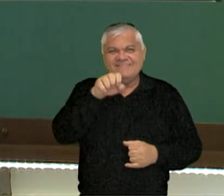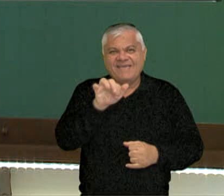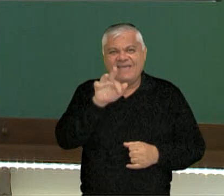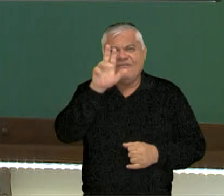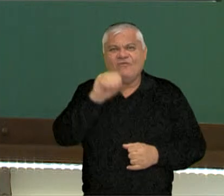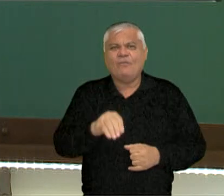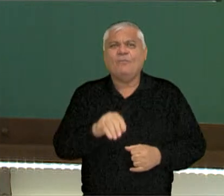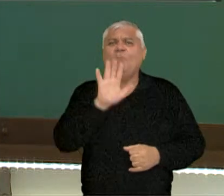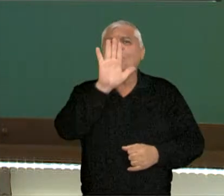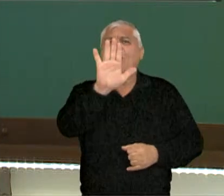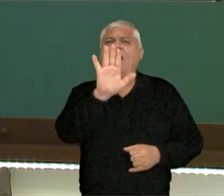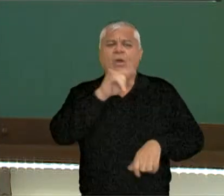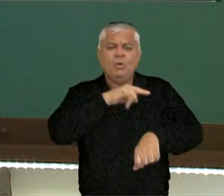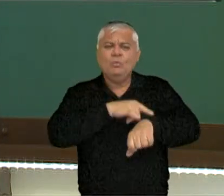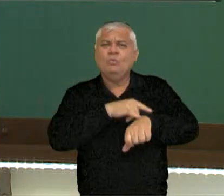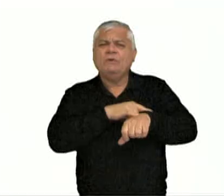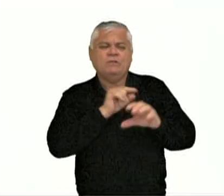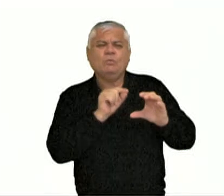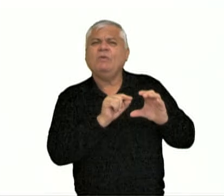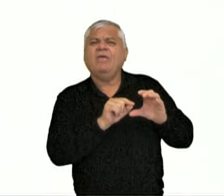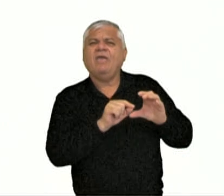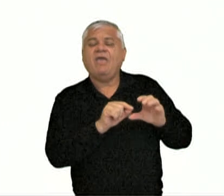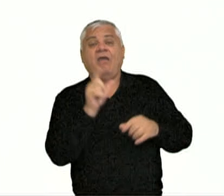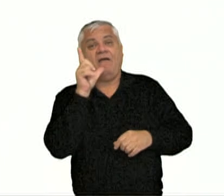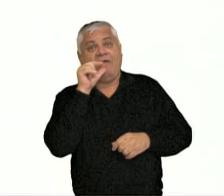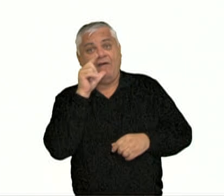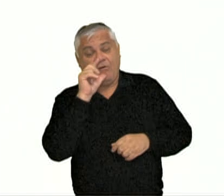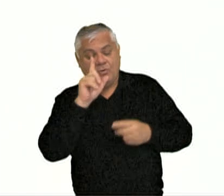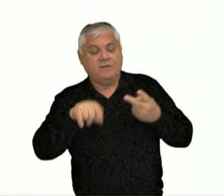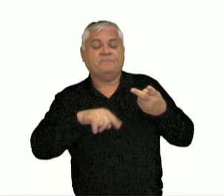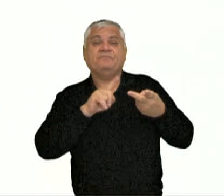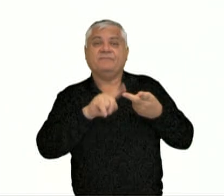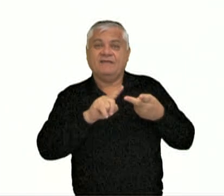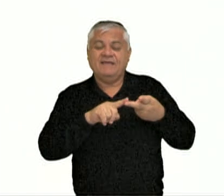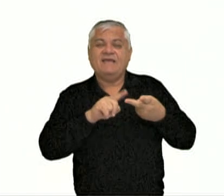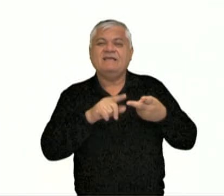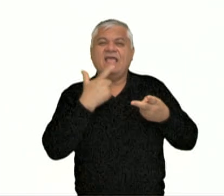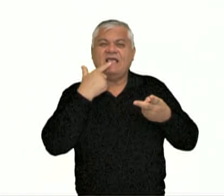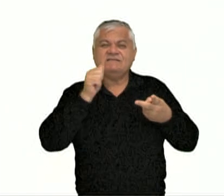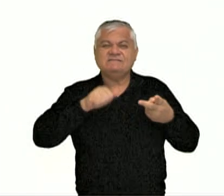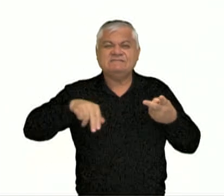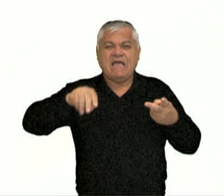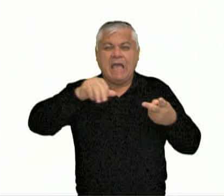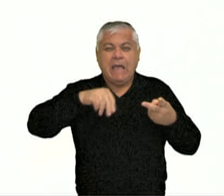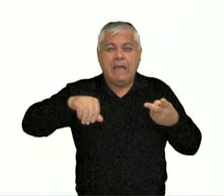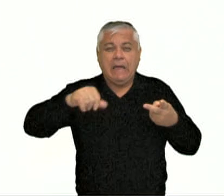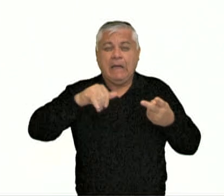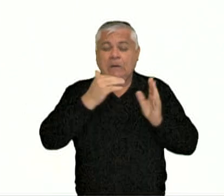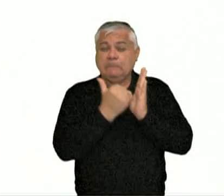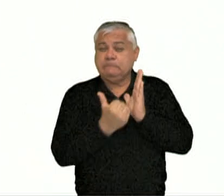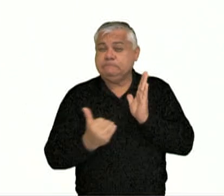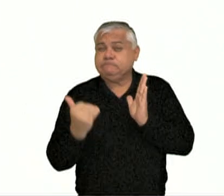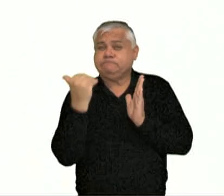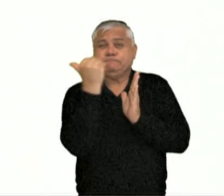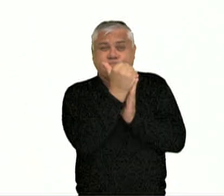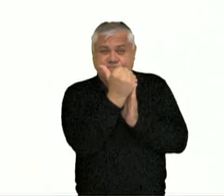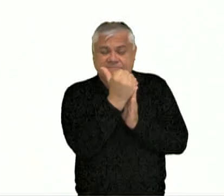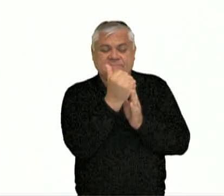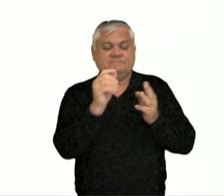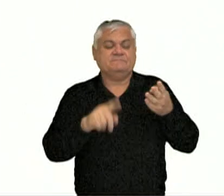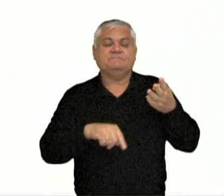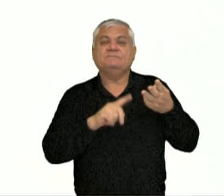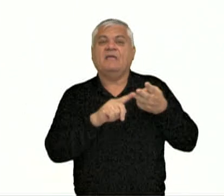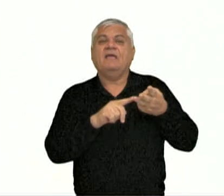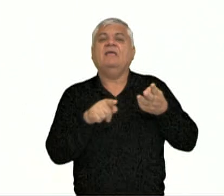que, afinal? Basicamente de água, de sais minerais que estão em excesso no nosso corpo